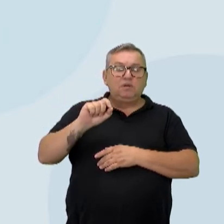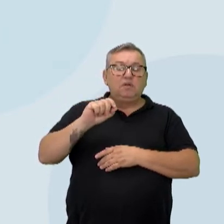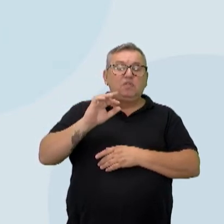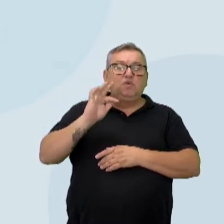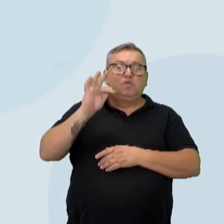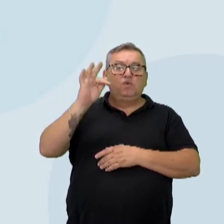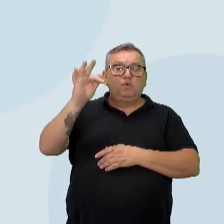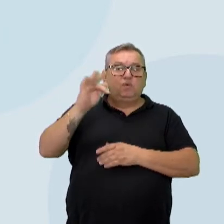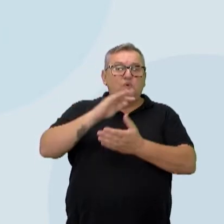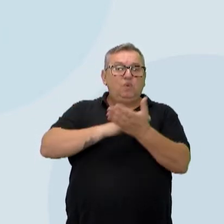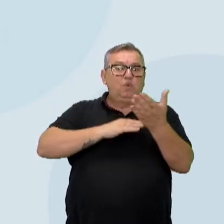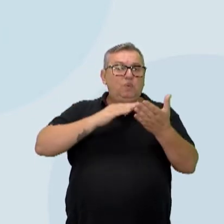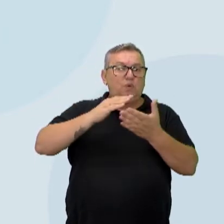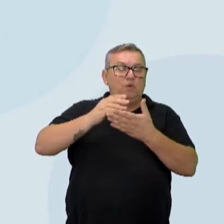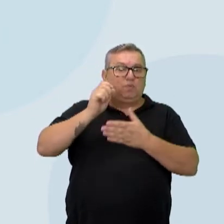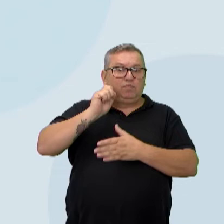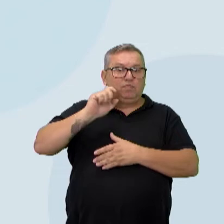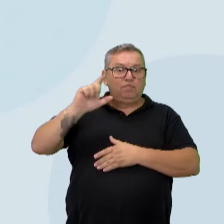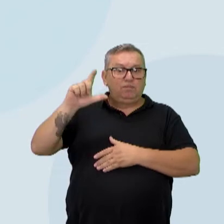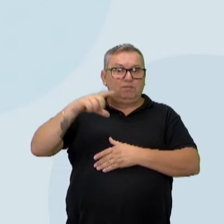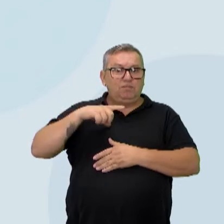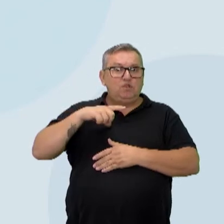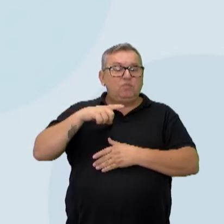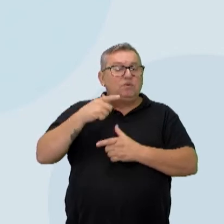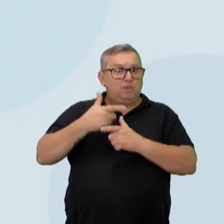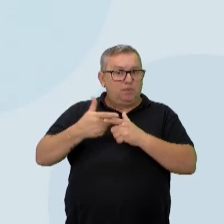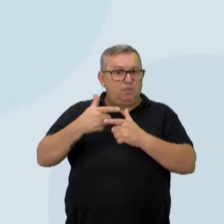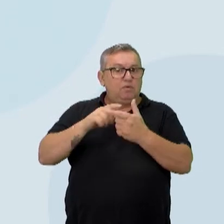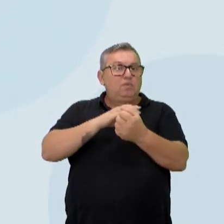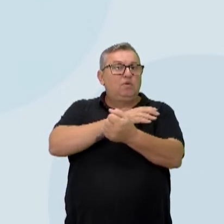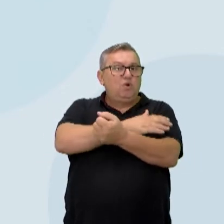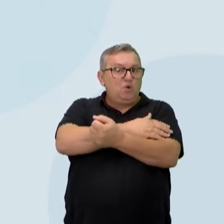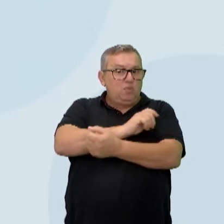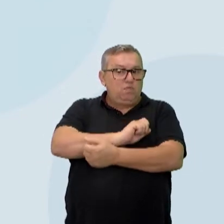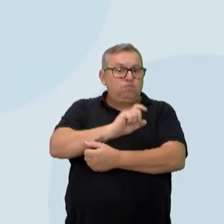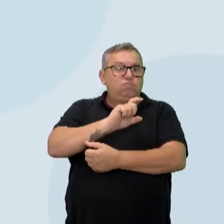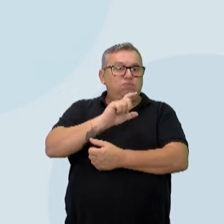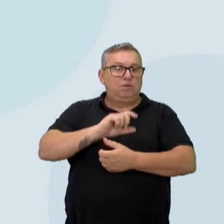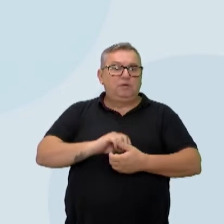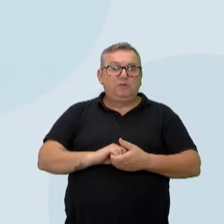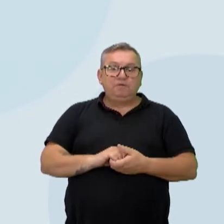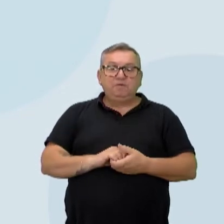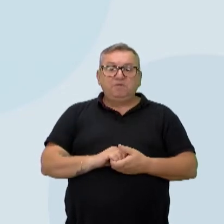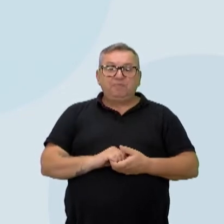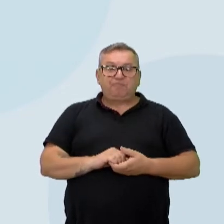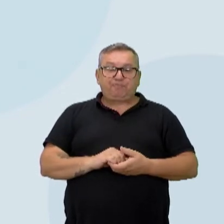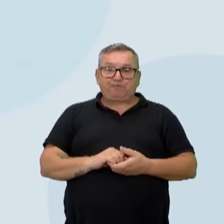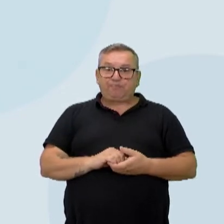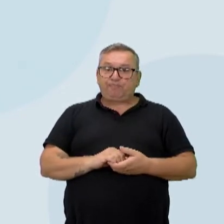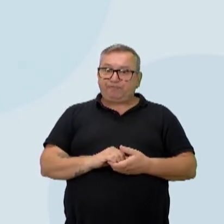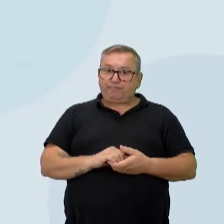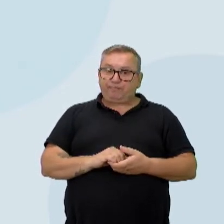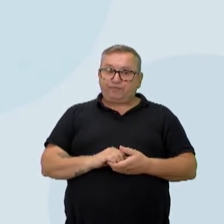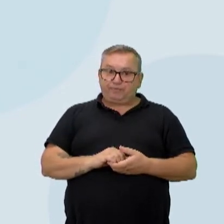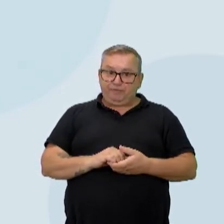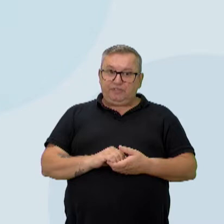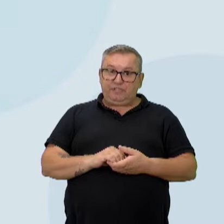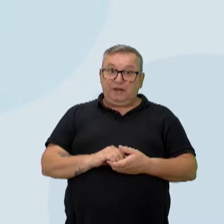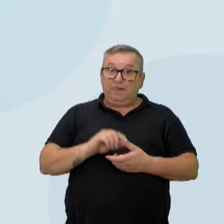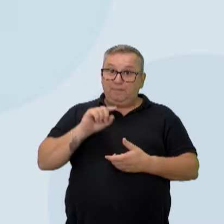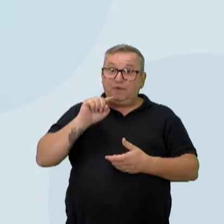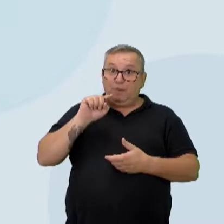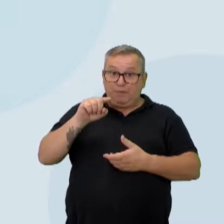o excesso de sal não me tornará hipertenso? Então já começar a se cuidar, né? Já acabou o texto lá.